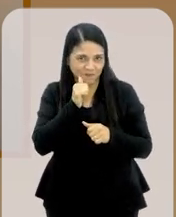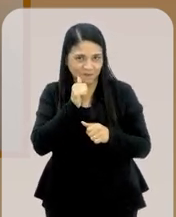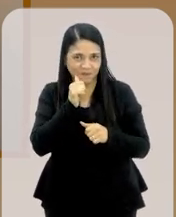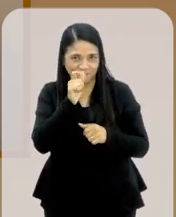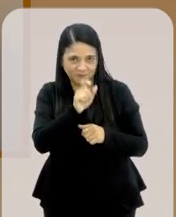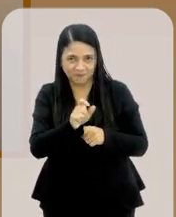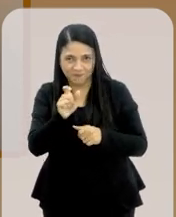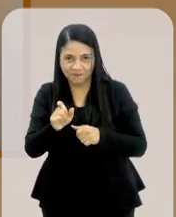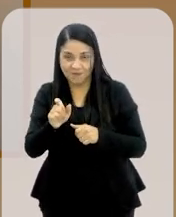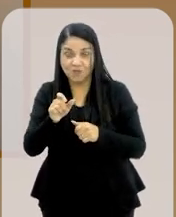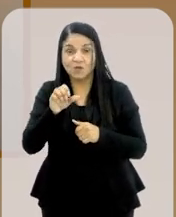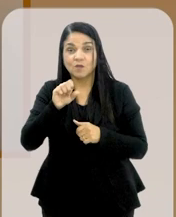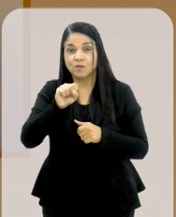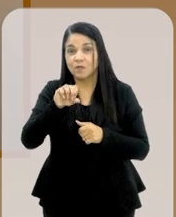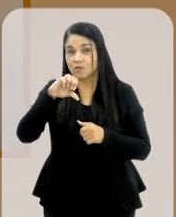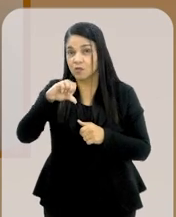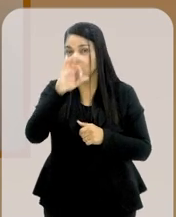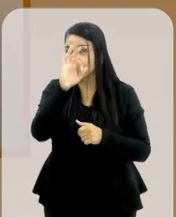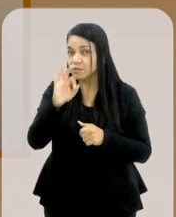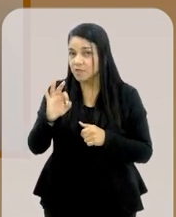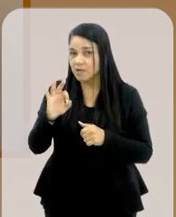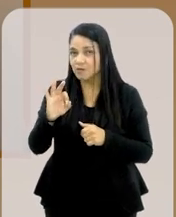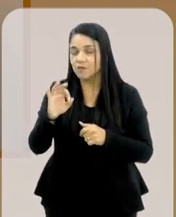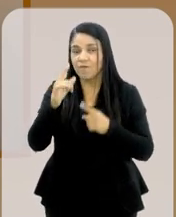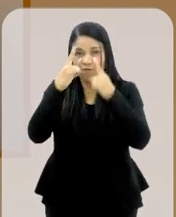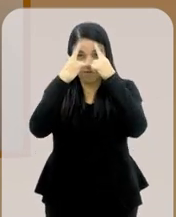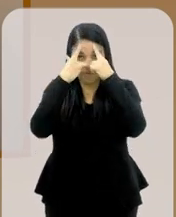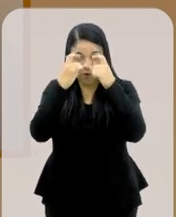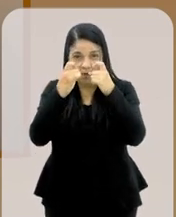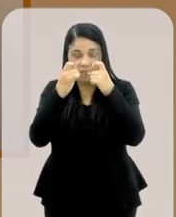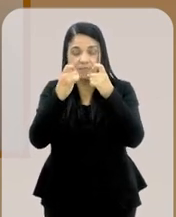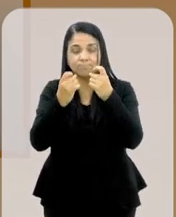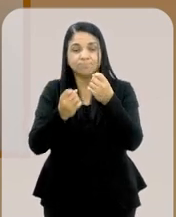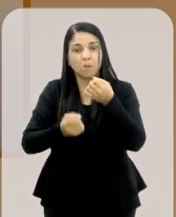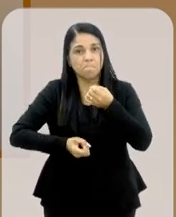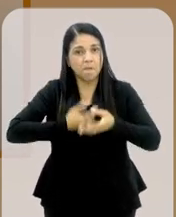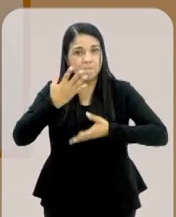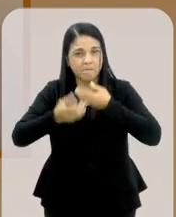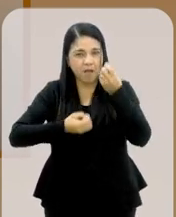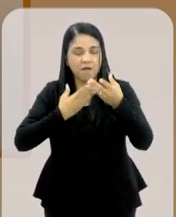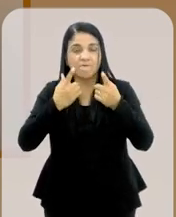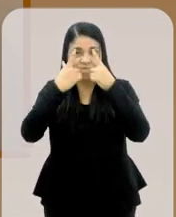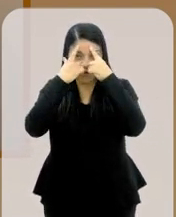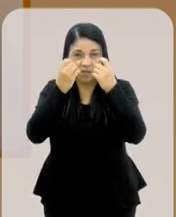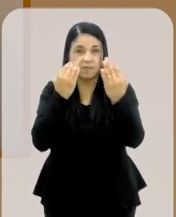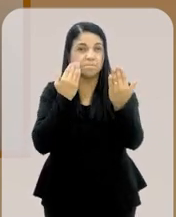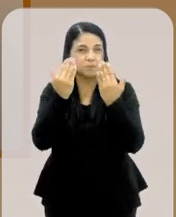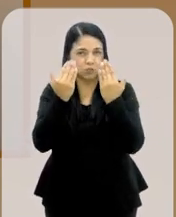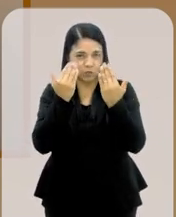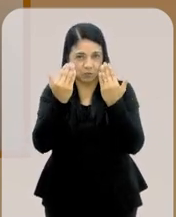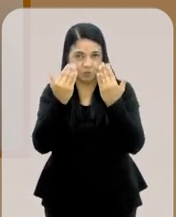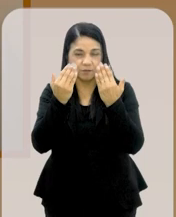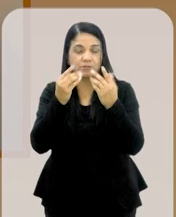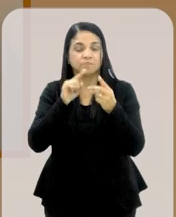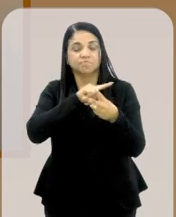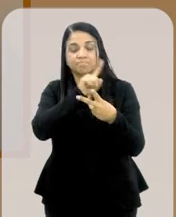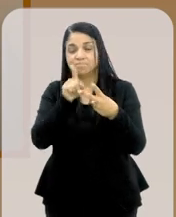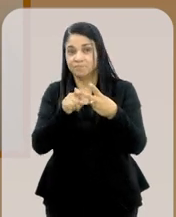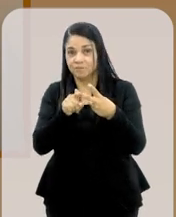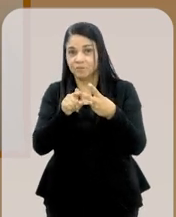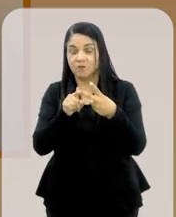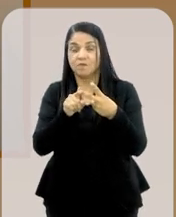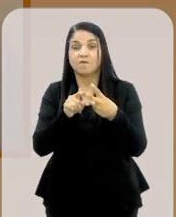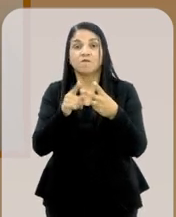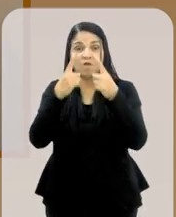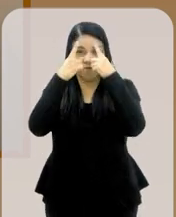mulheres e 89% dos casos, né, de violência relatam violência psicológica. Em seguida vem